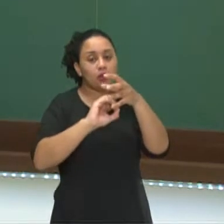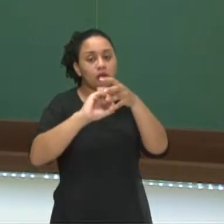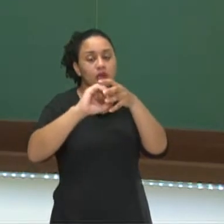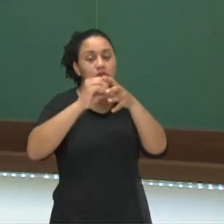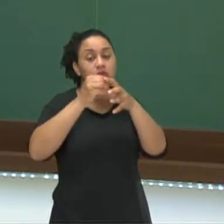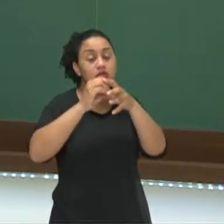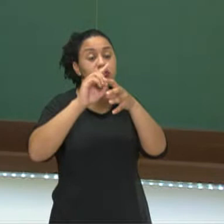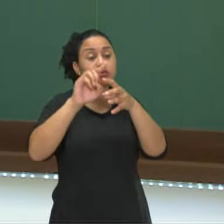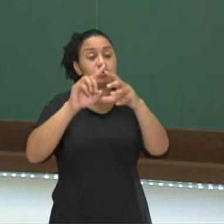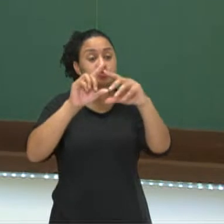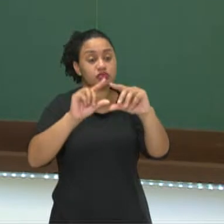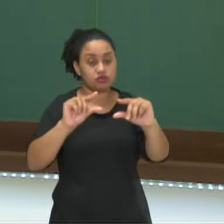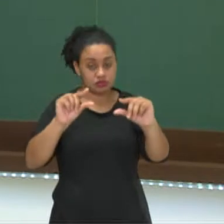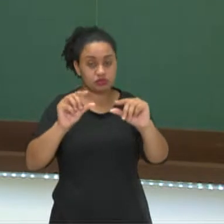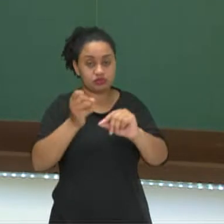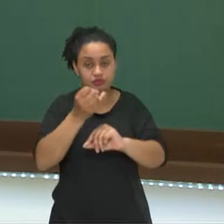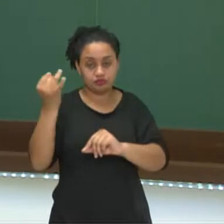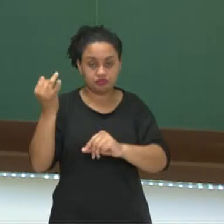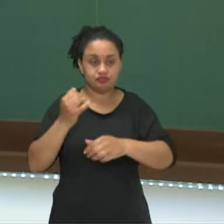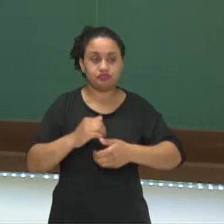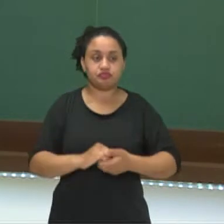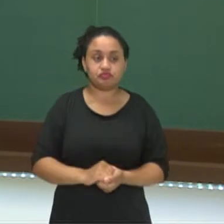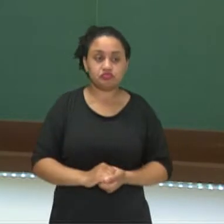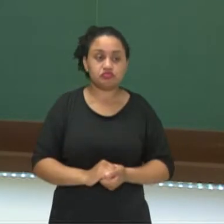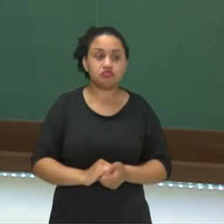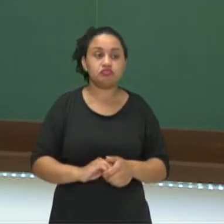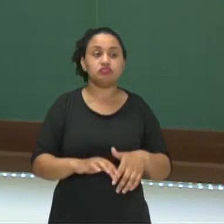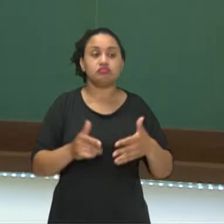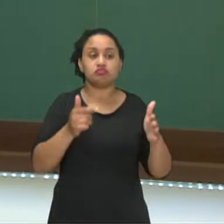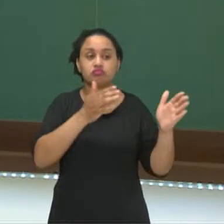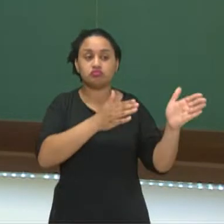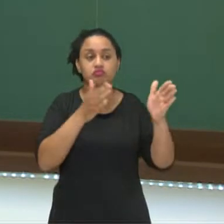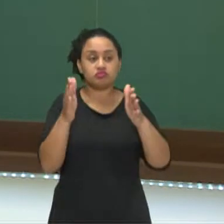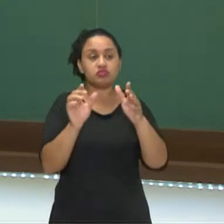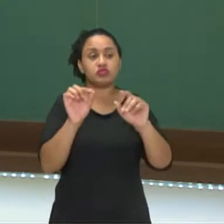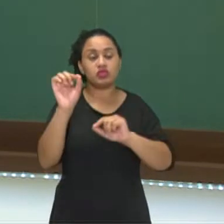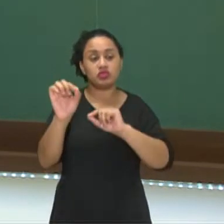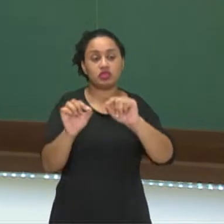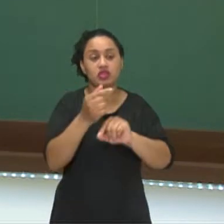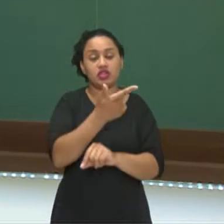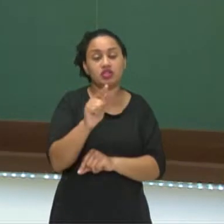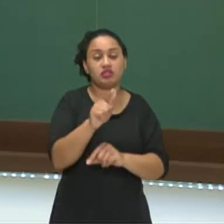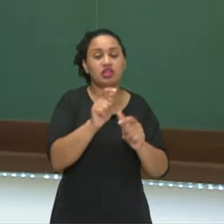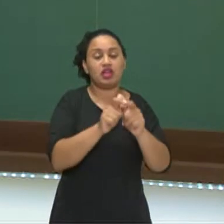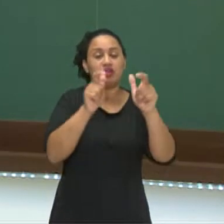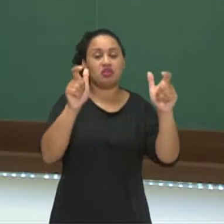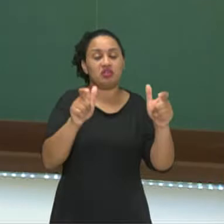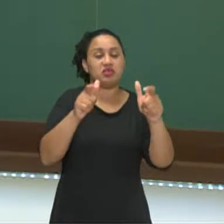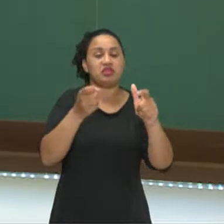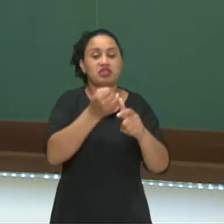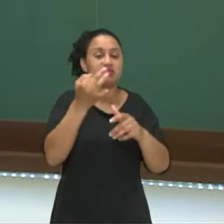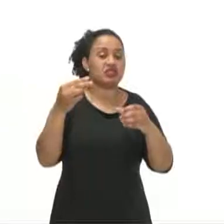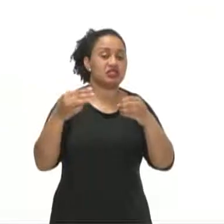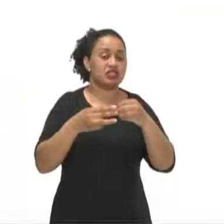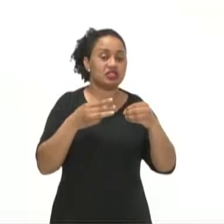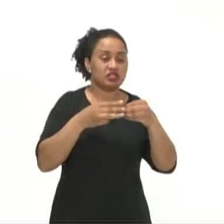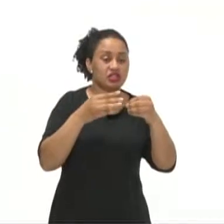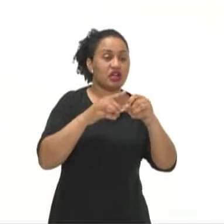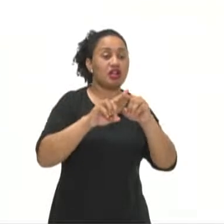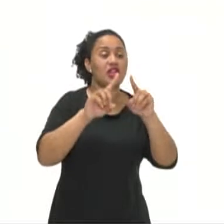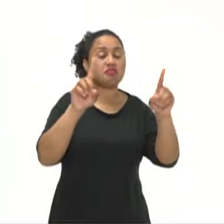vez diminuindo mais, tá? Então, nessa fase, não tem um aumento do número de células, porém não